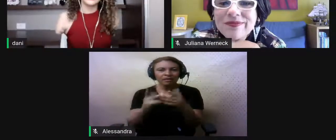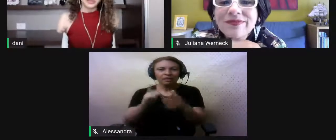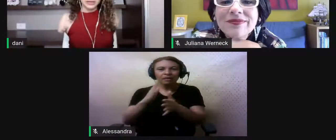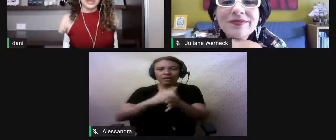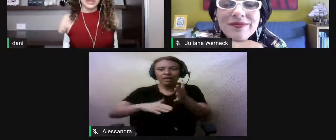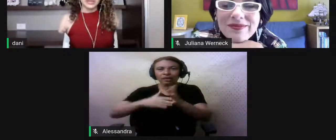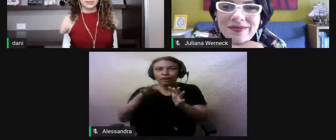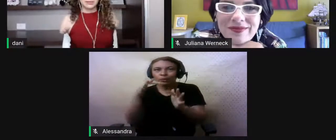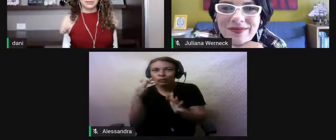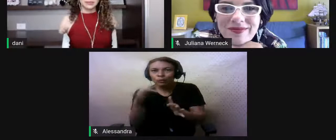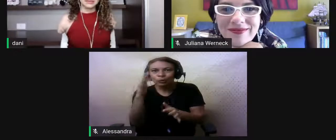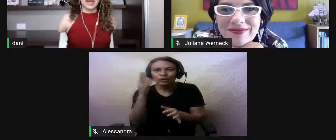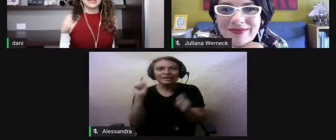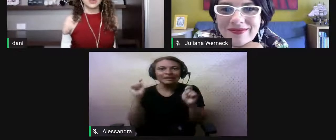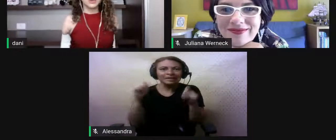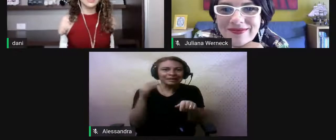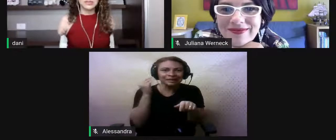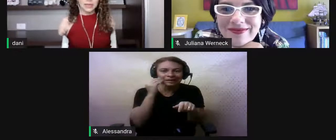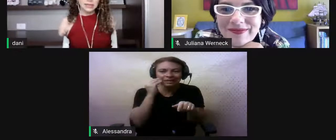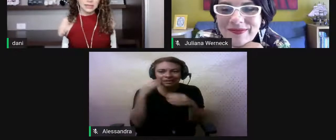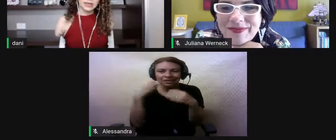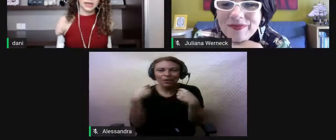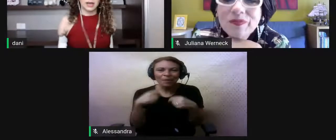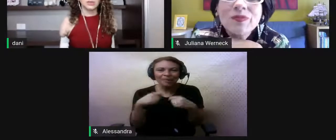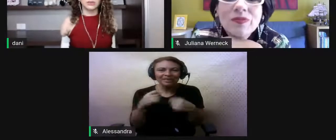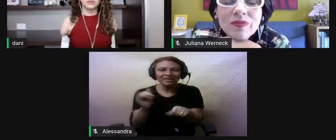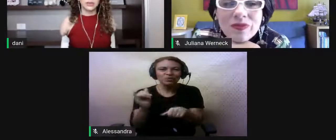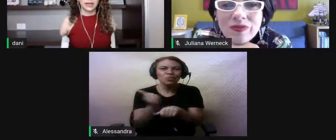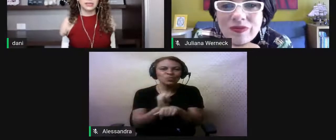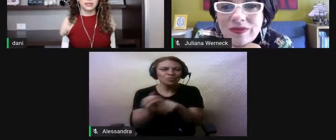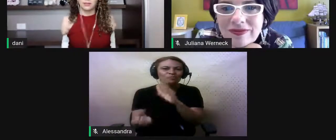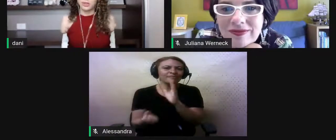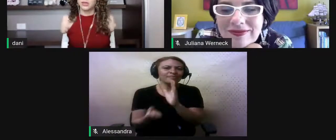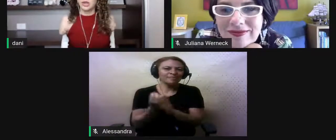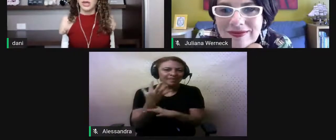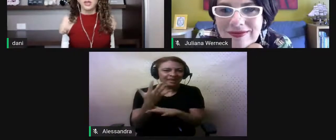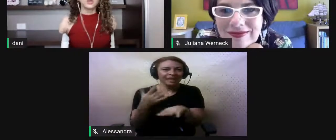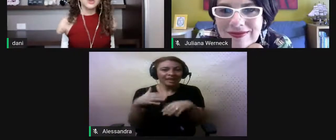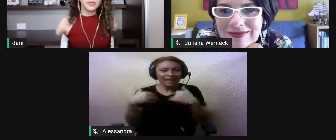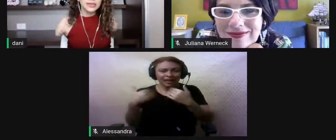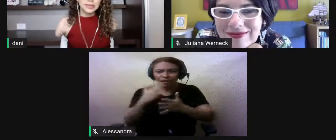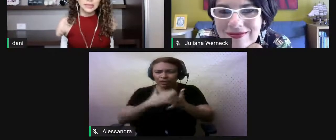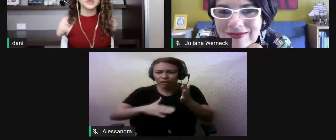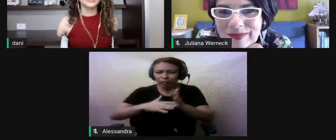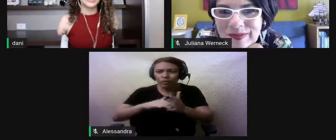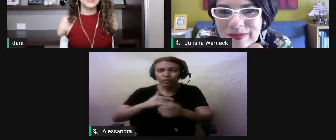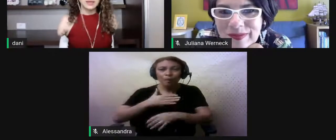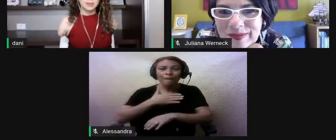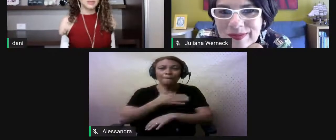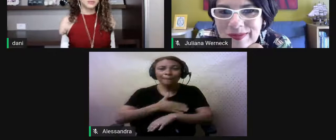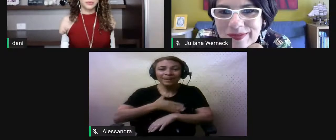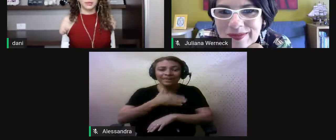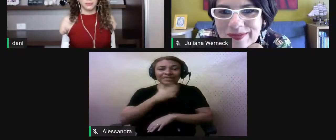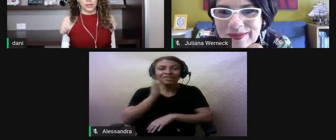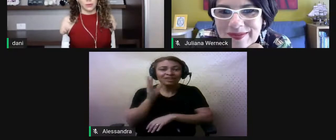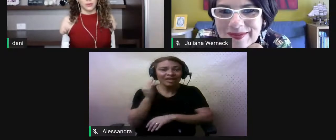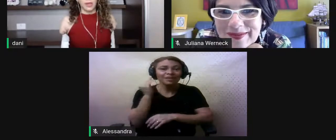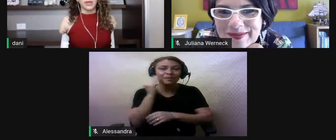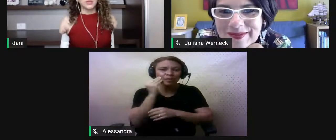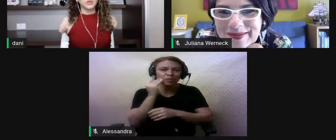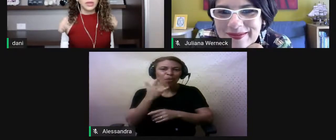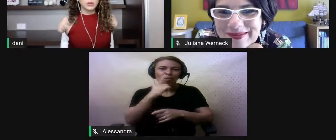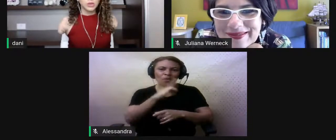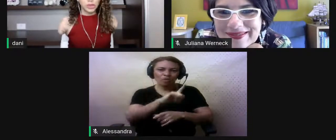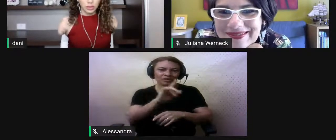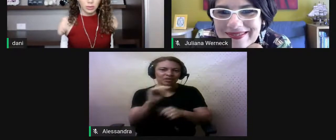ainda poderia experimentar se eu não lançasse esse canal, se eu não criasse esse vídeo, e todo o prazer que eu já experimento por ter feito.